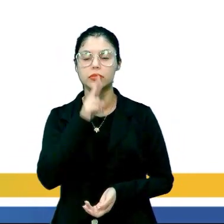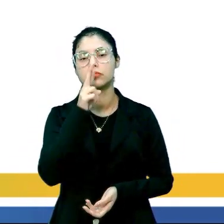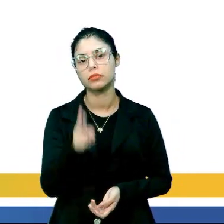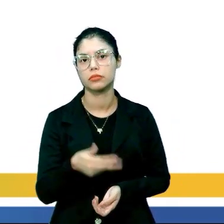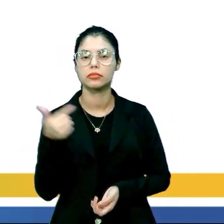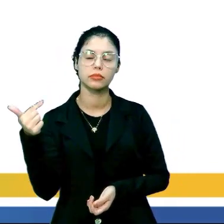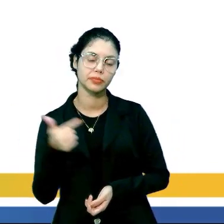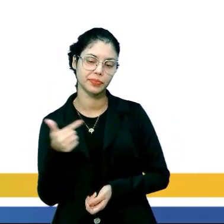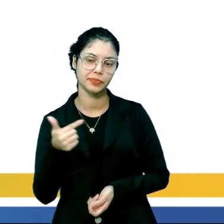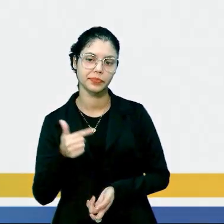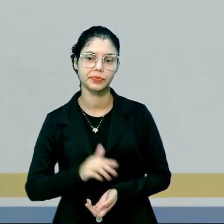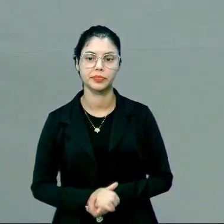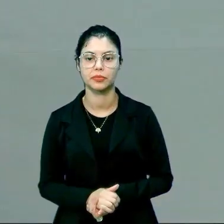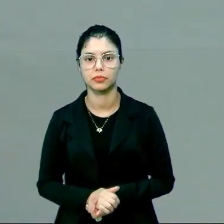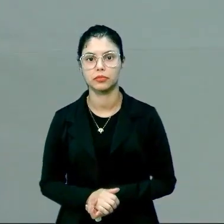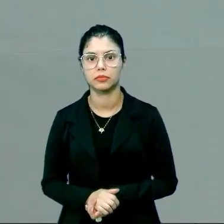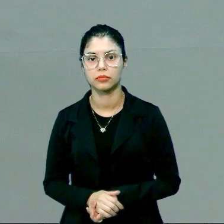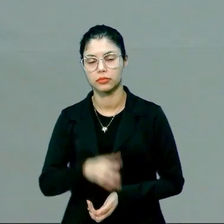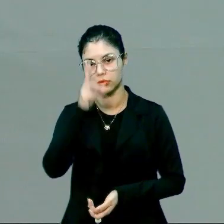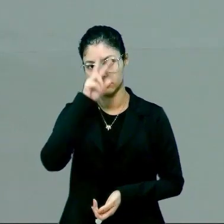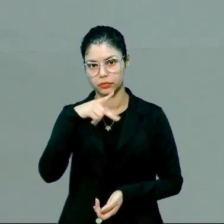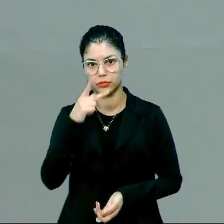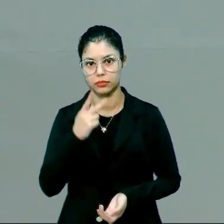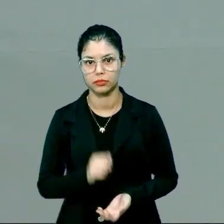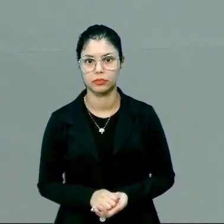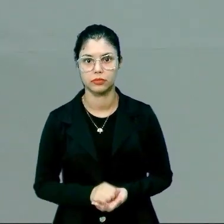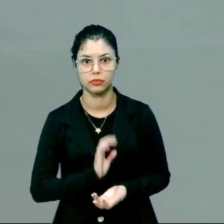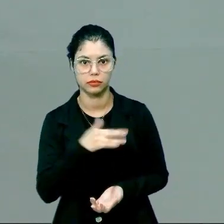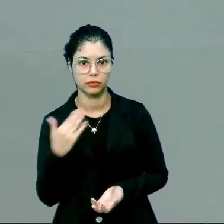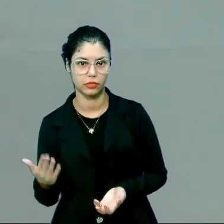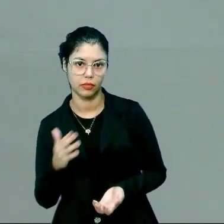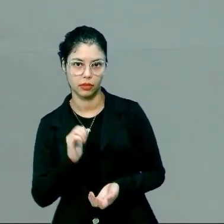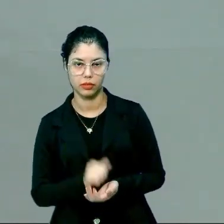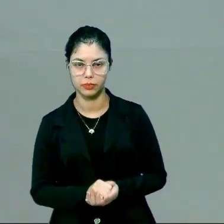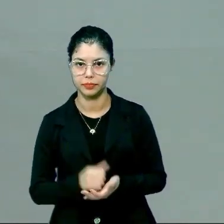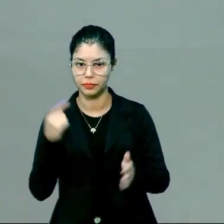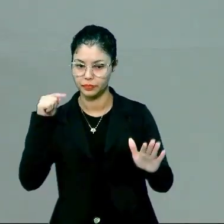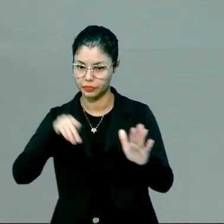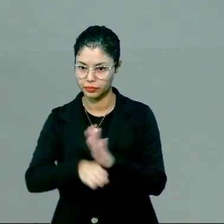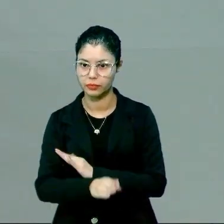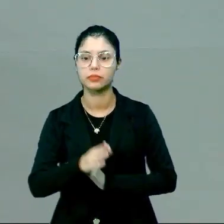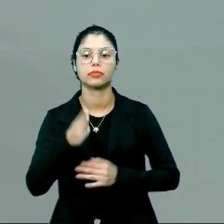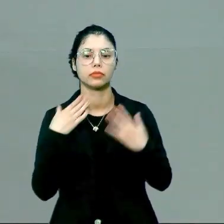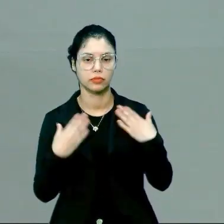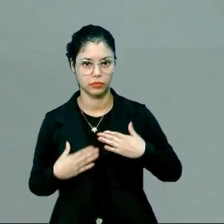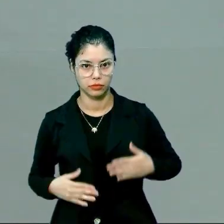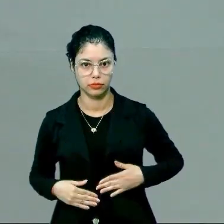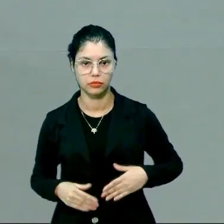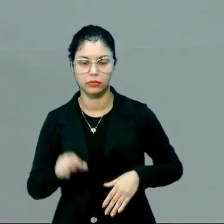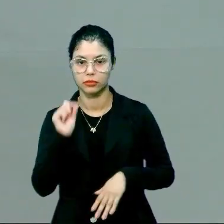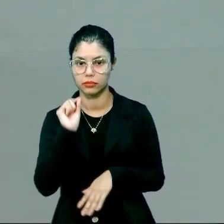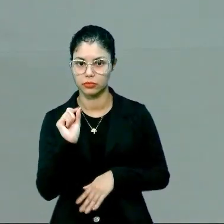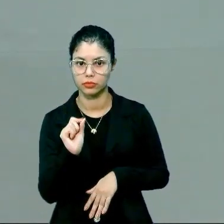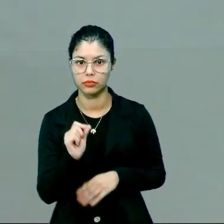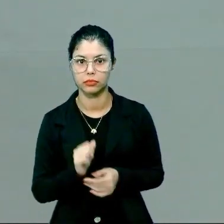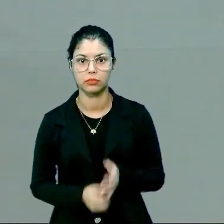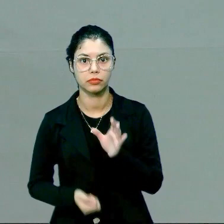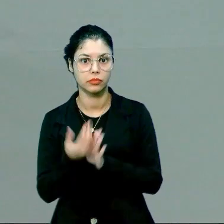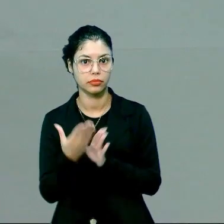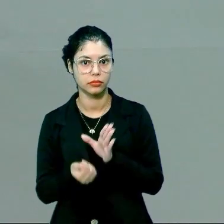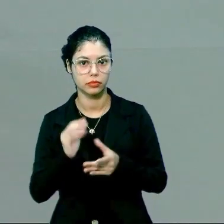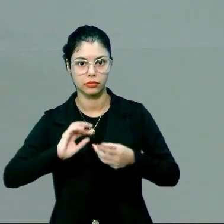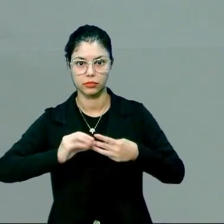que atuam na resposta secundária. Lembra quando eu falei? Quando o antígeno entra no seu corpo, a função dele é o quê?